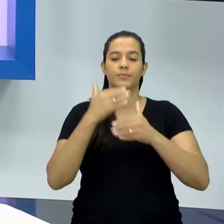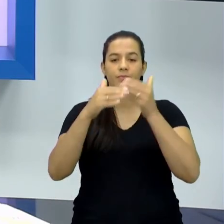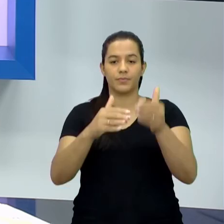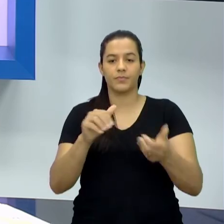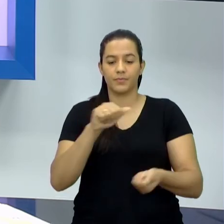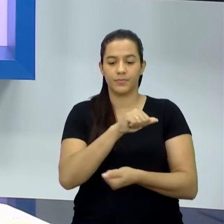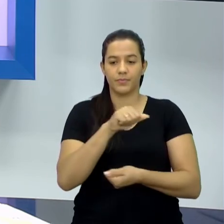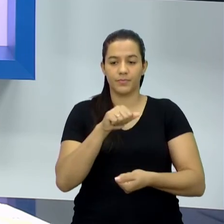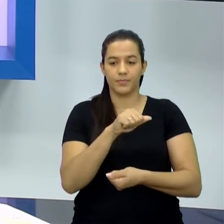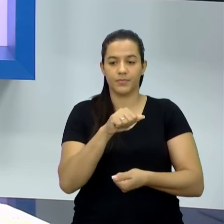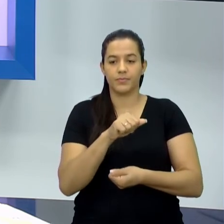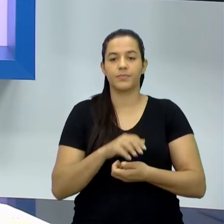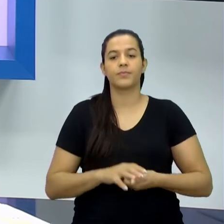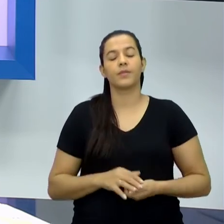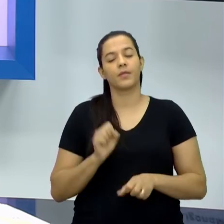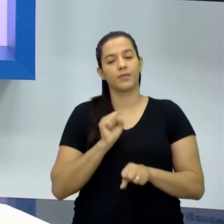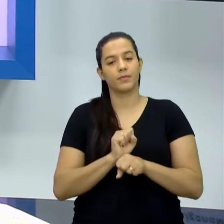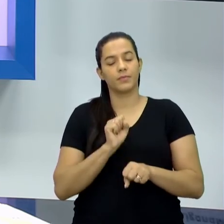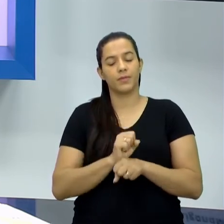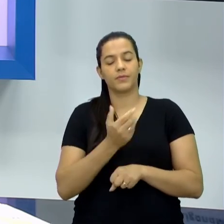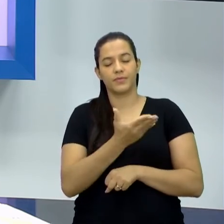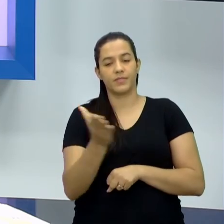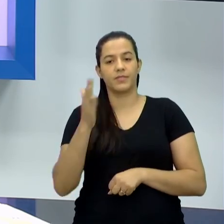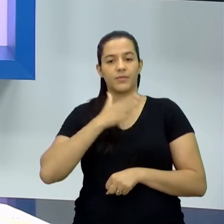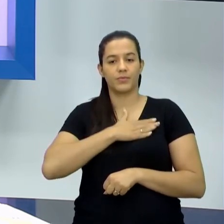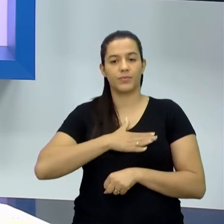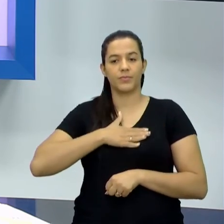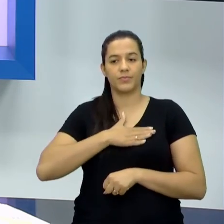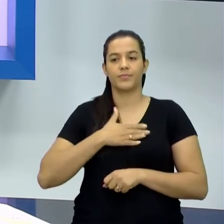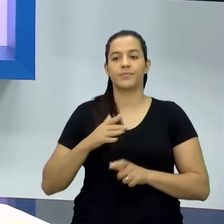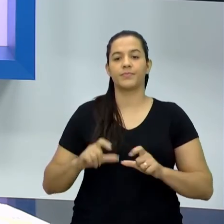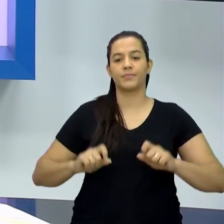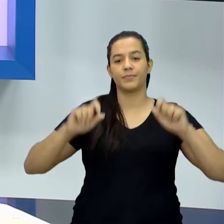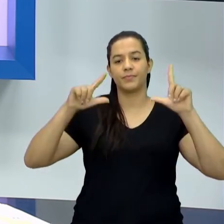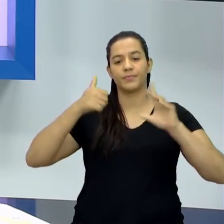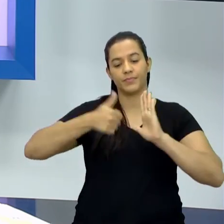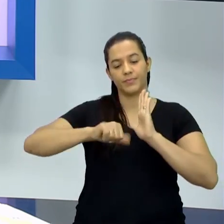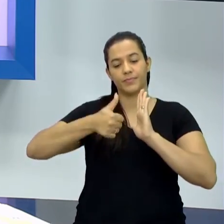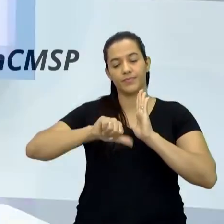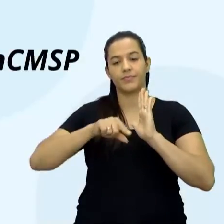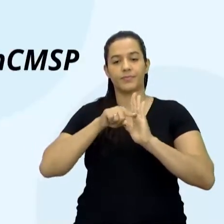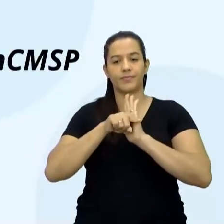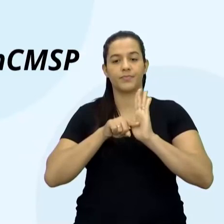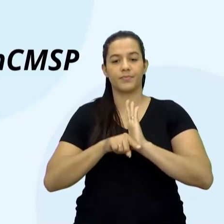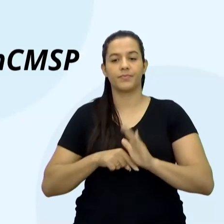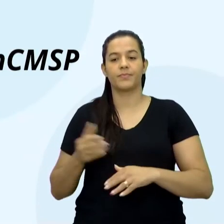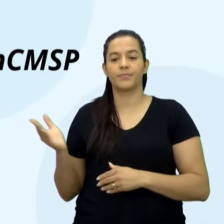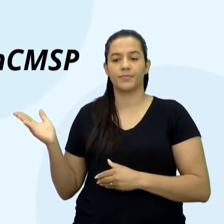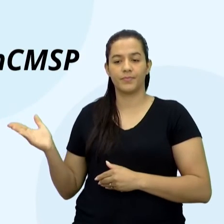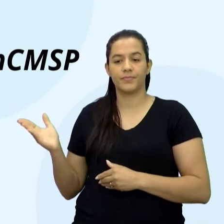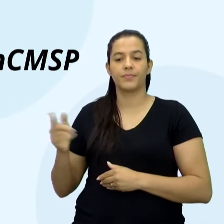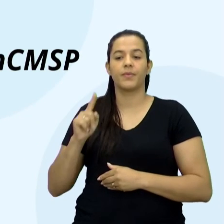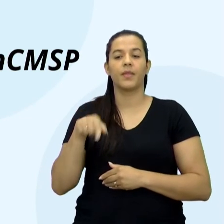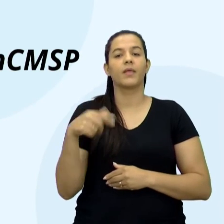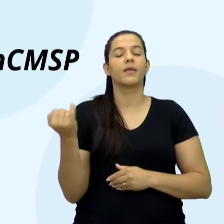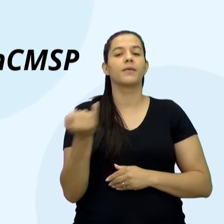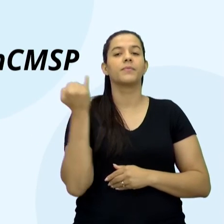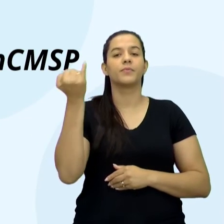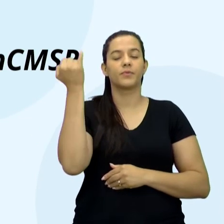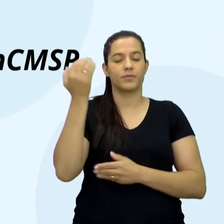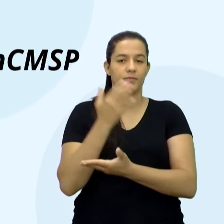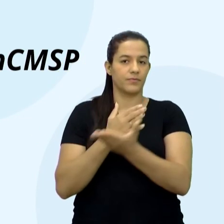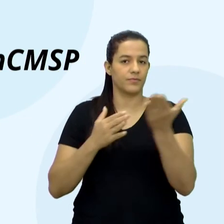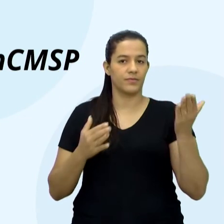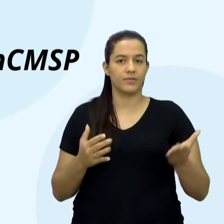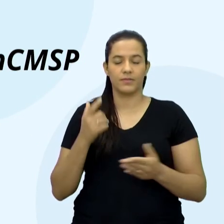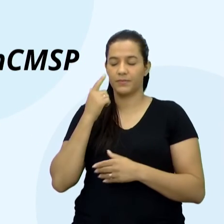desenvolvimento sustentável. Eu espero que vocês tenham gostado. Vou pedir para que eles coloquem avaliação para a gente, é super importante